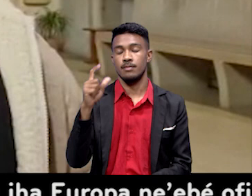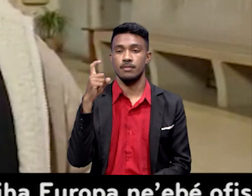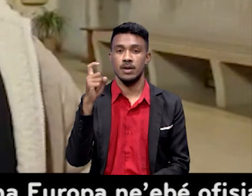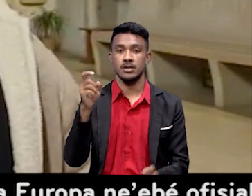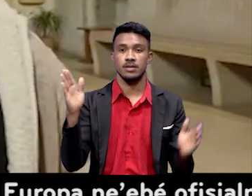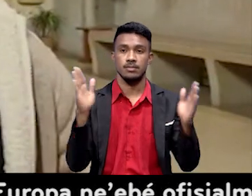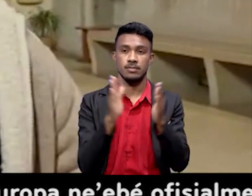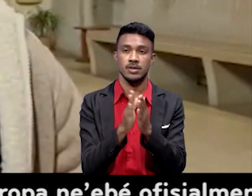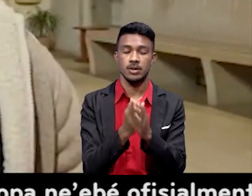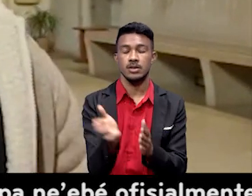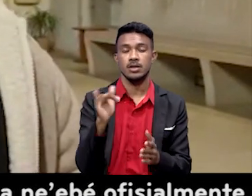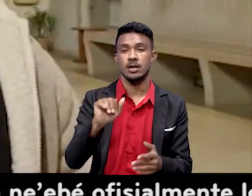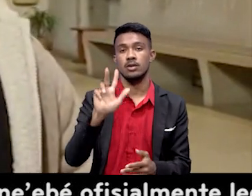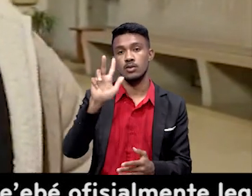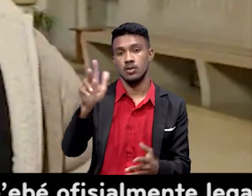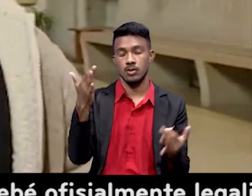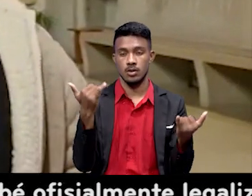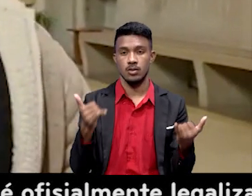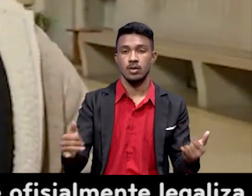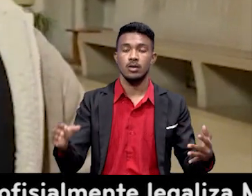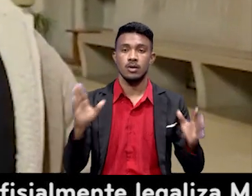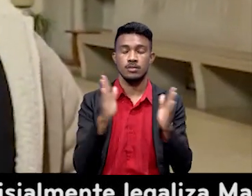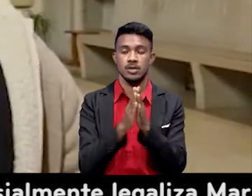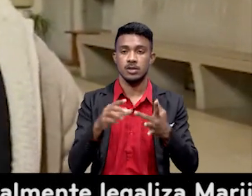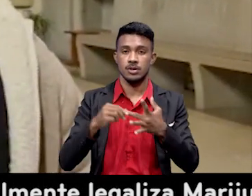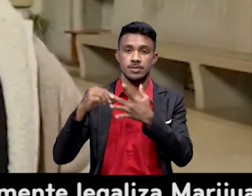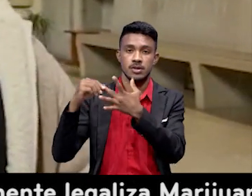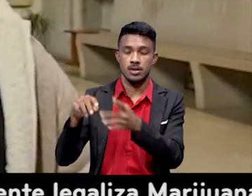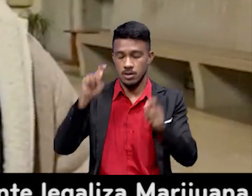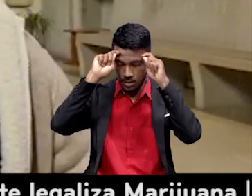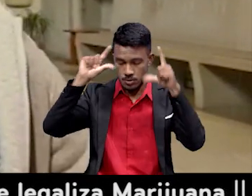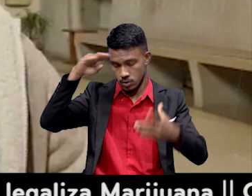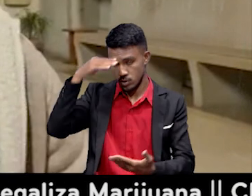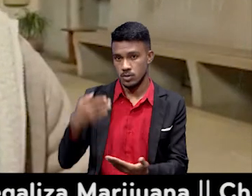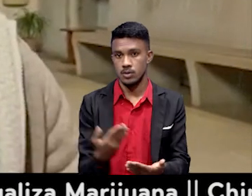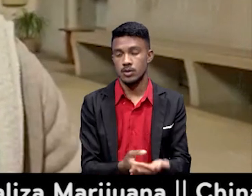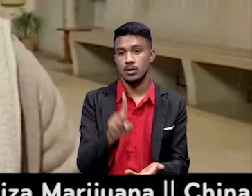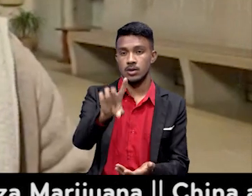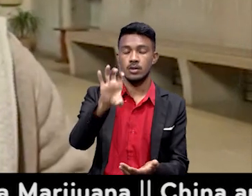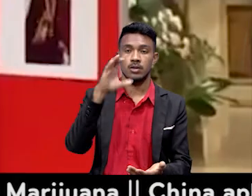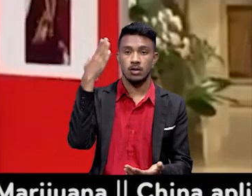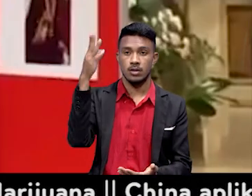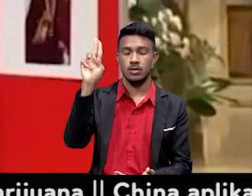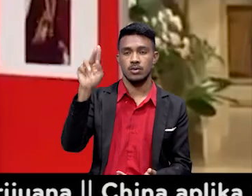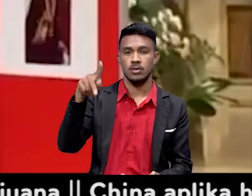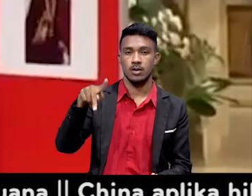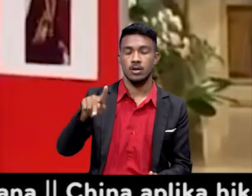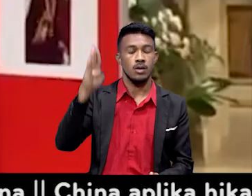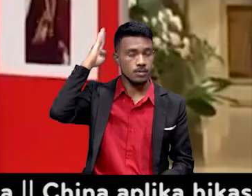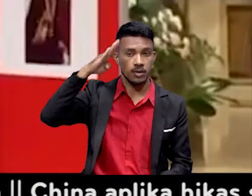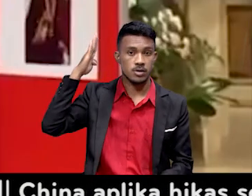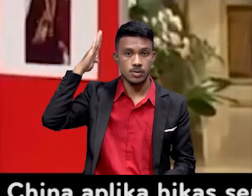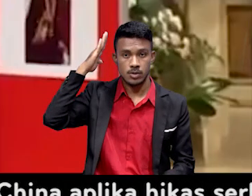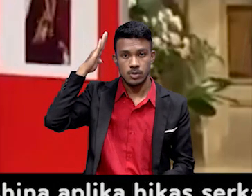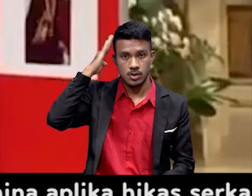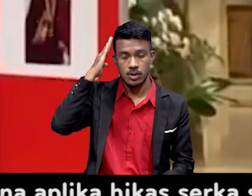a missa vai ser nem todo hoje, missa especial. Timor-oan besigri hong ida makhela no serviço e cidade de Peterburg. Bispo Diocese BuKar Dom Basíli